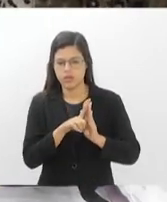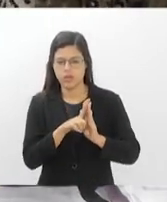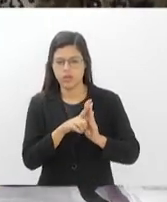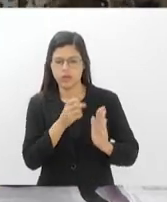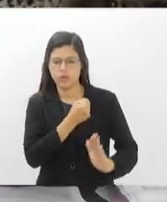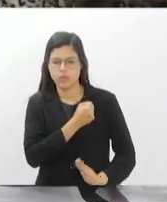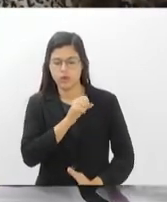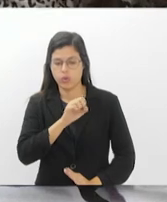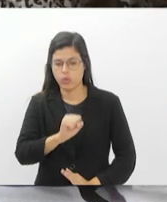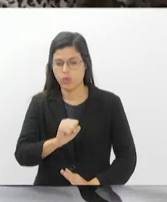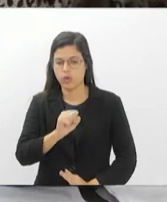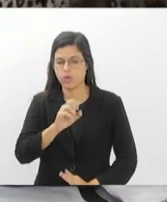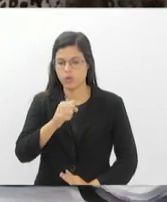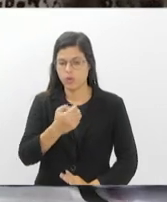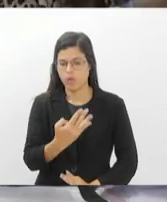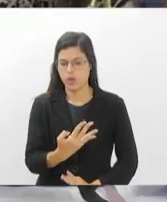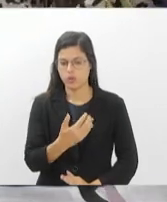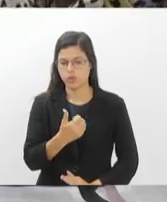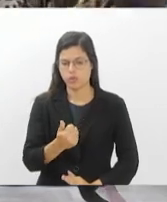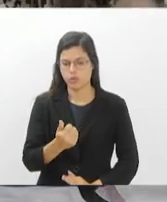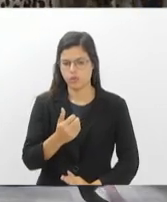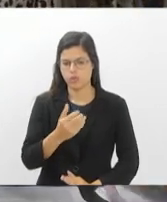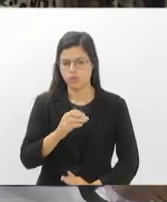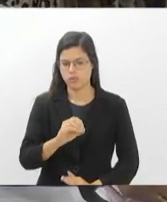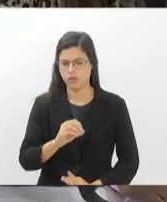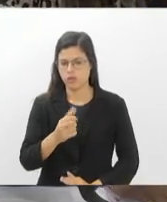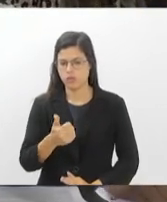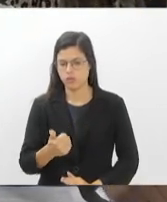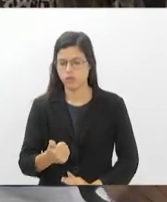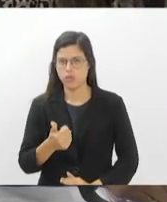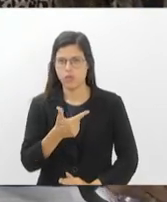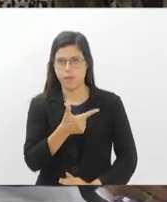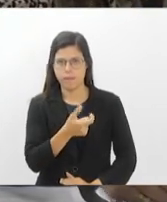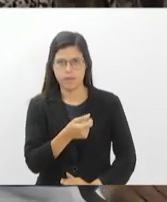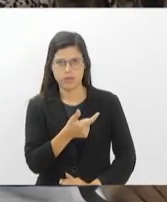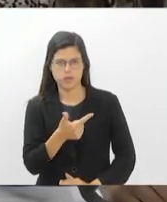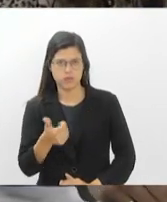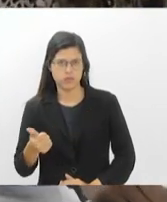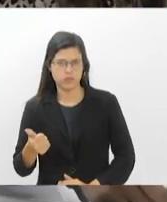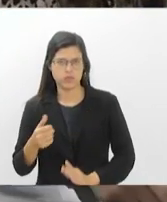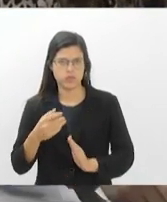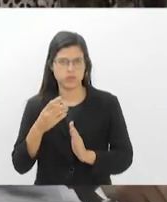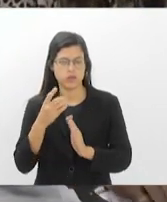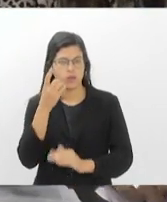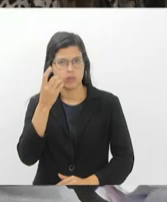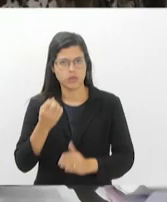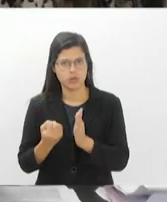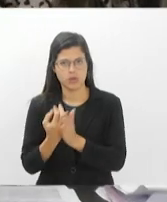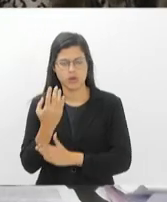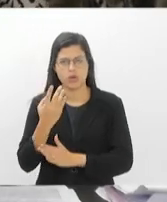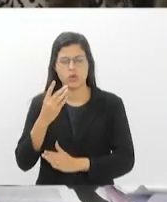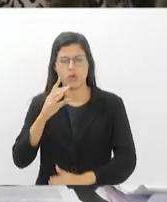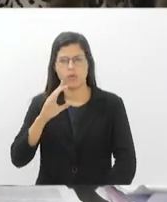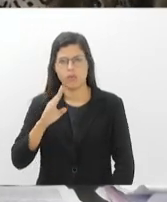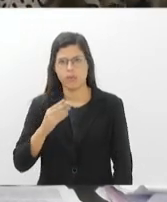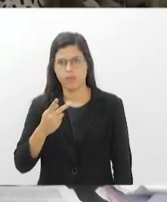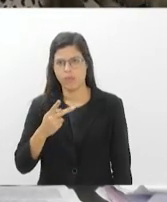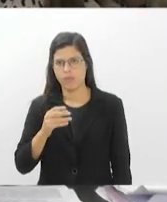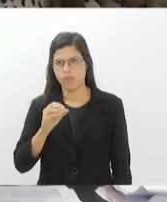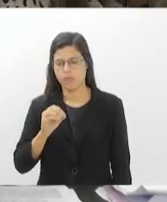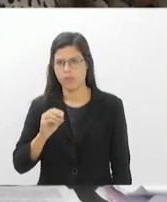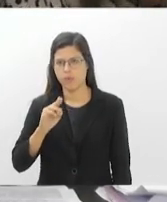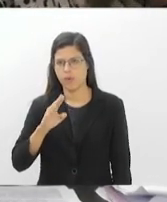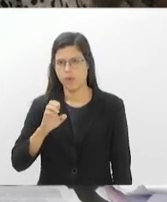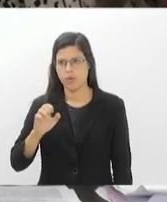número 8 da pauta, projeto de lei número 4.101, de 2021, de autoria do deputado Felipe Poubel, que permite o uso